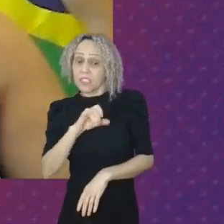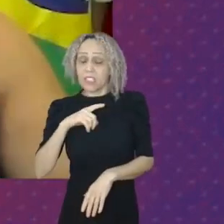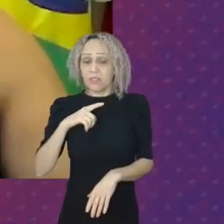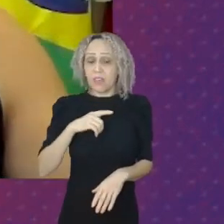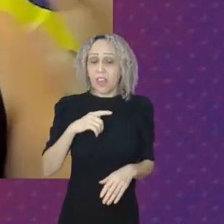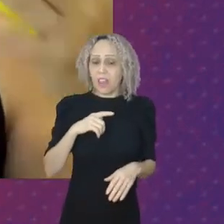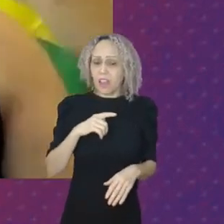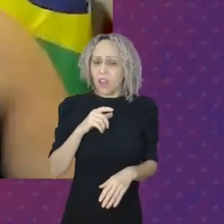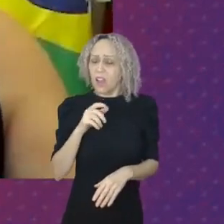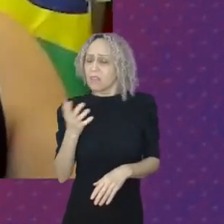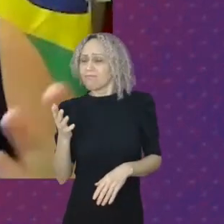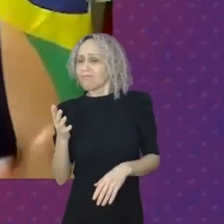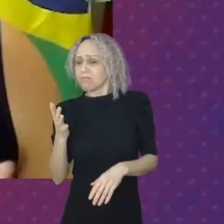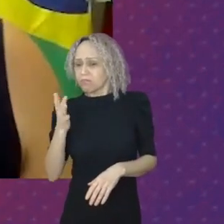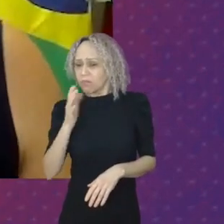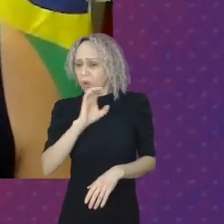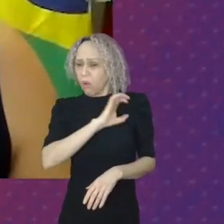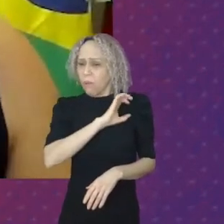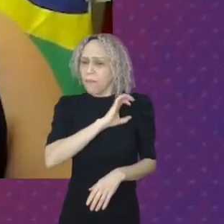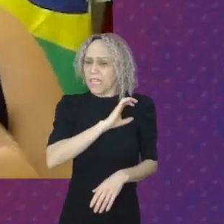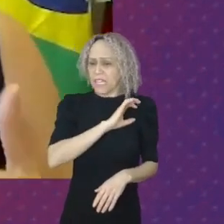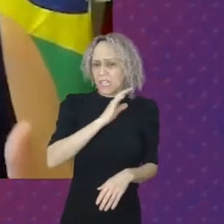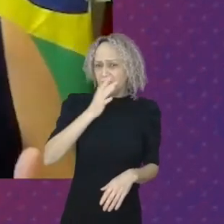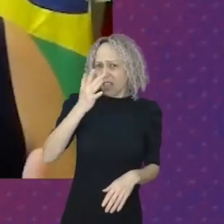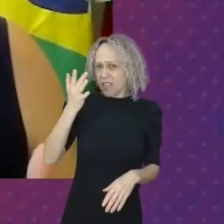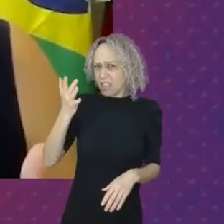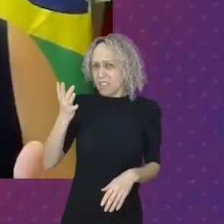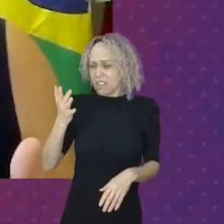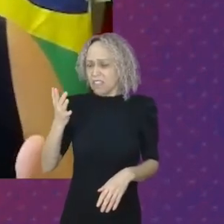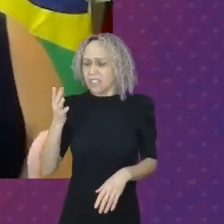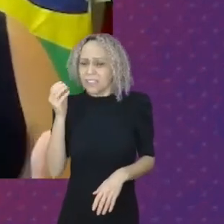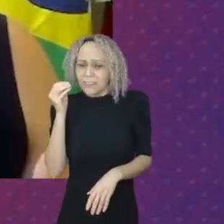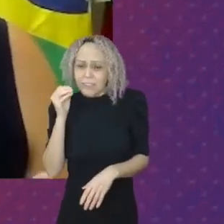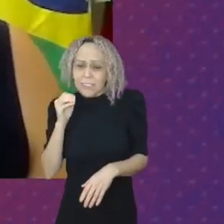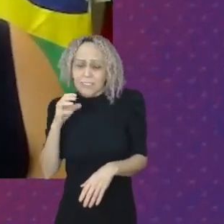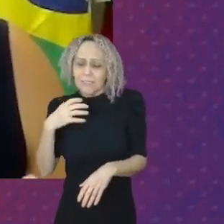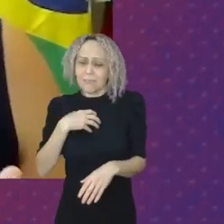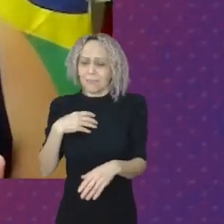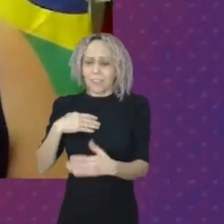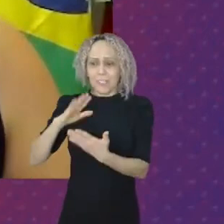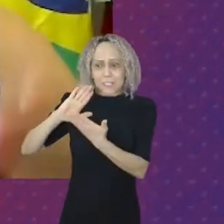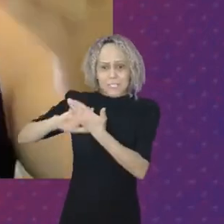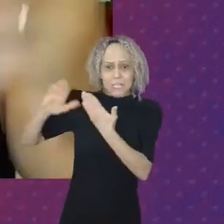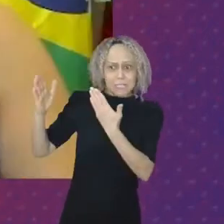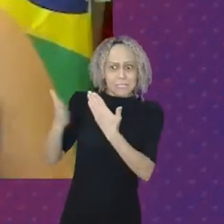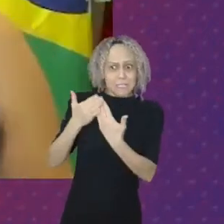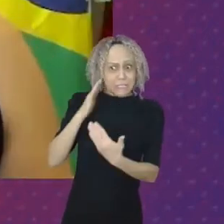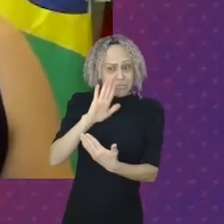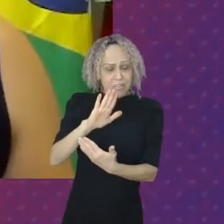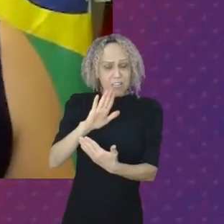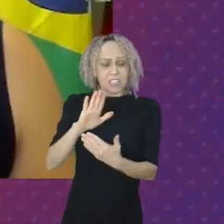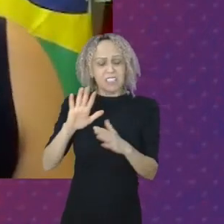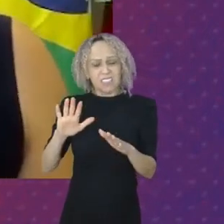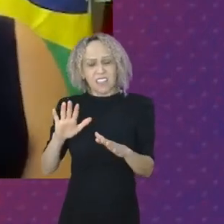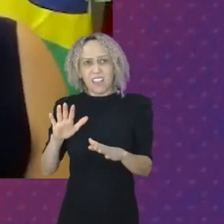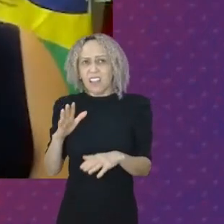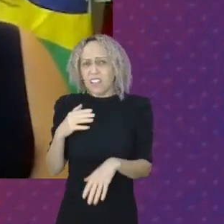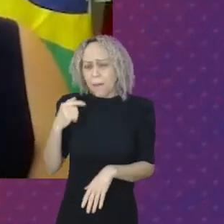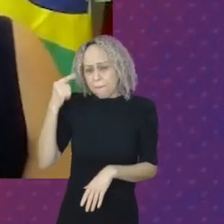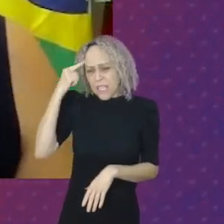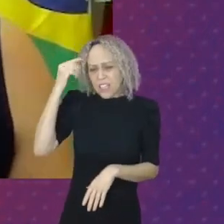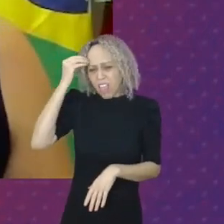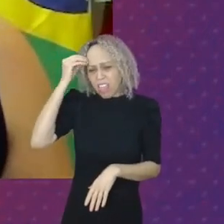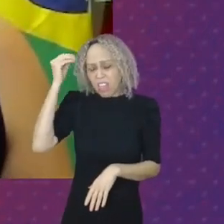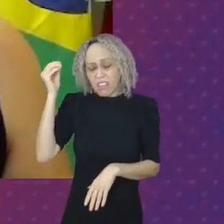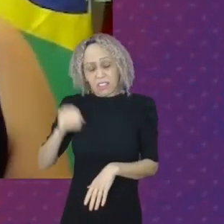já tenha passado pela sua cabeça procurar o partido, não só para se filiar, mas para quem já é filiada,